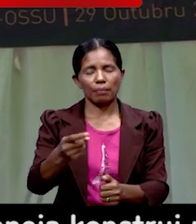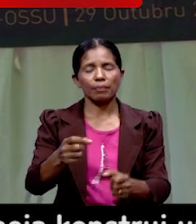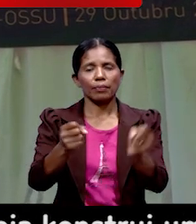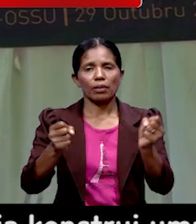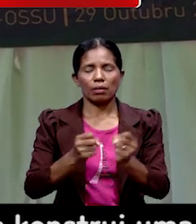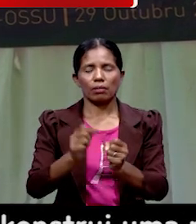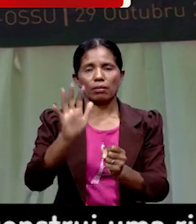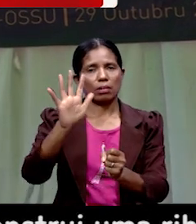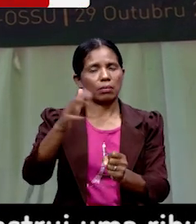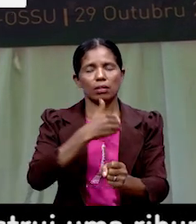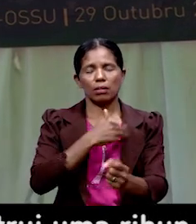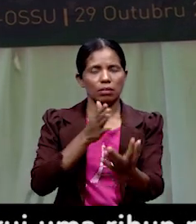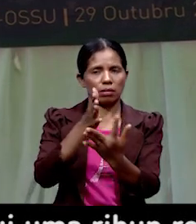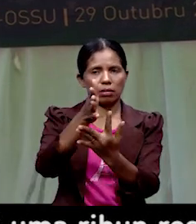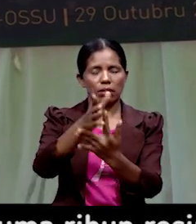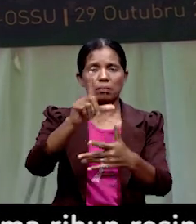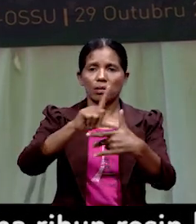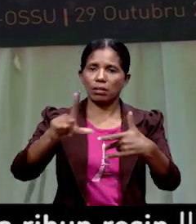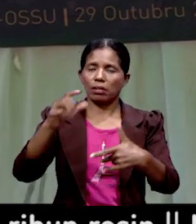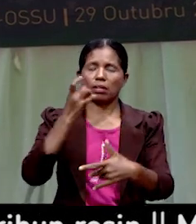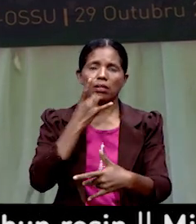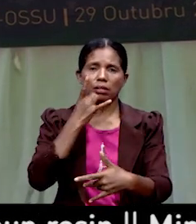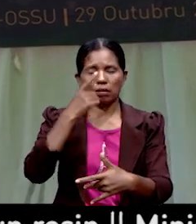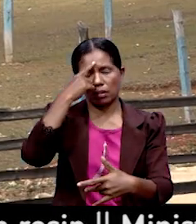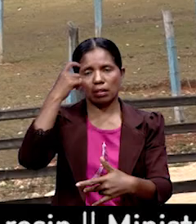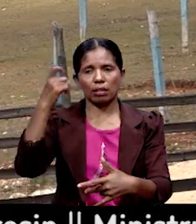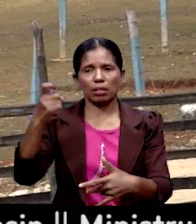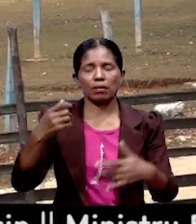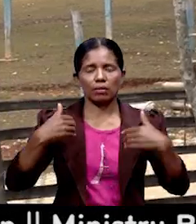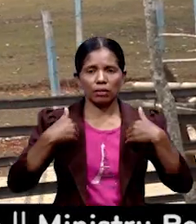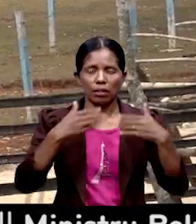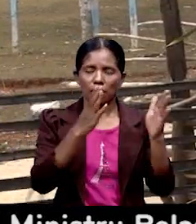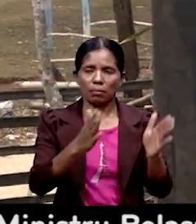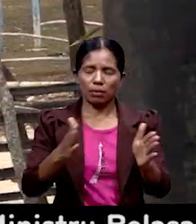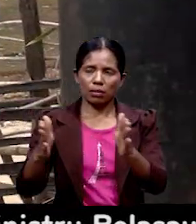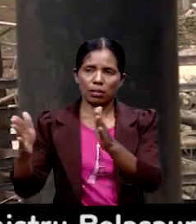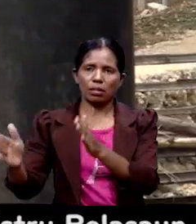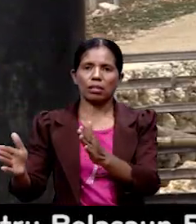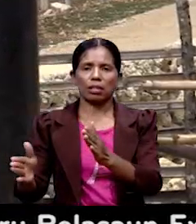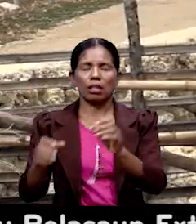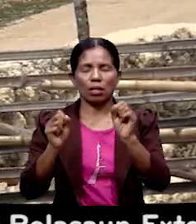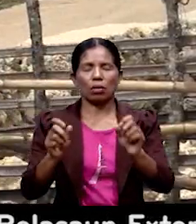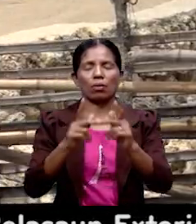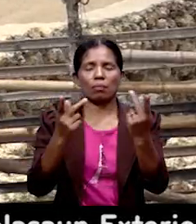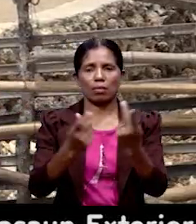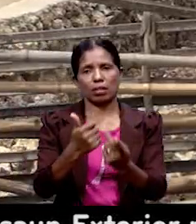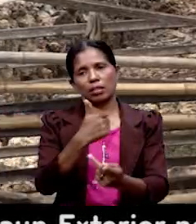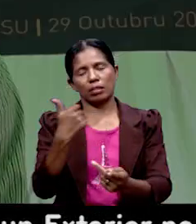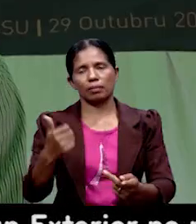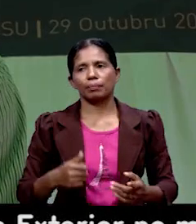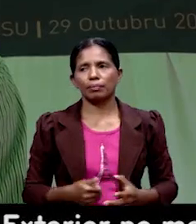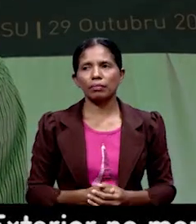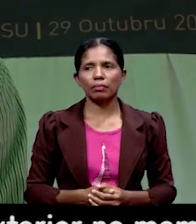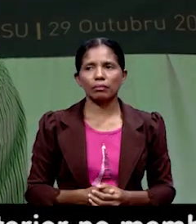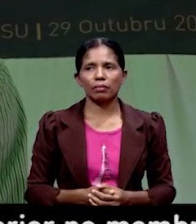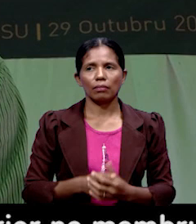nebe seidauk asesa ba liña eletrisidade, tamba foi ia processo tenderização ho companhia Sira. Quando ba eletrisidade